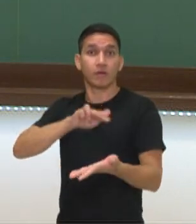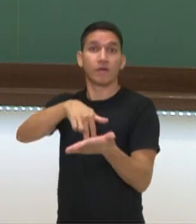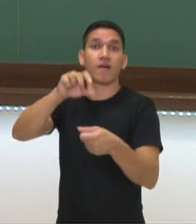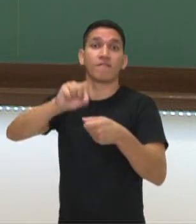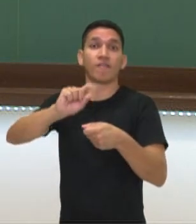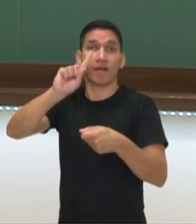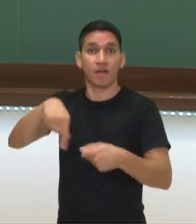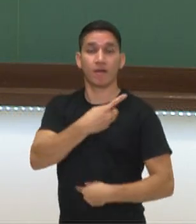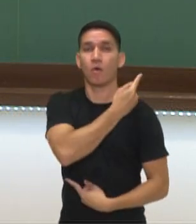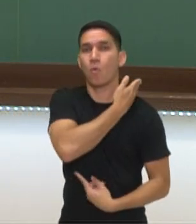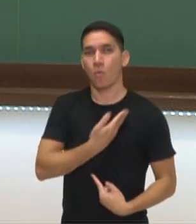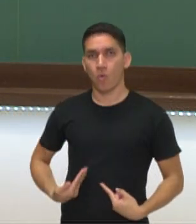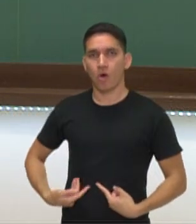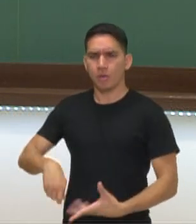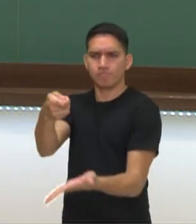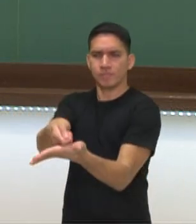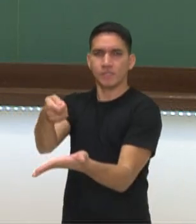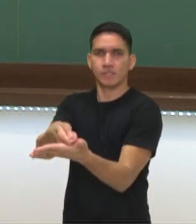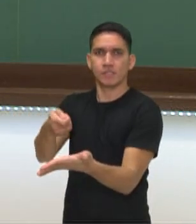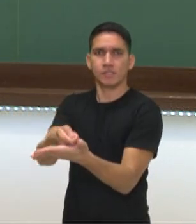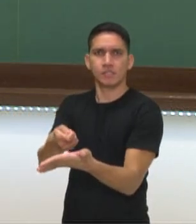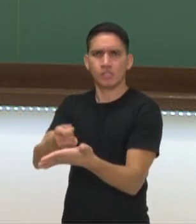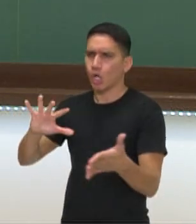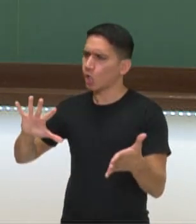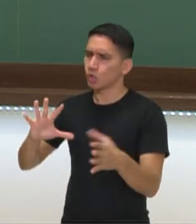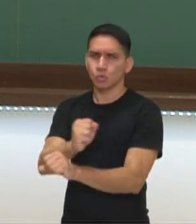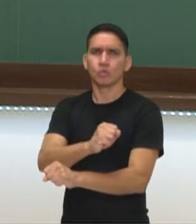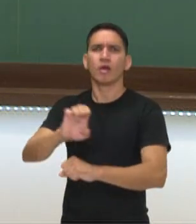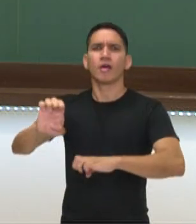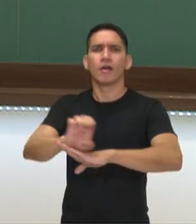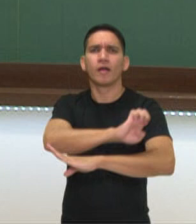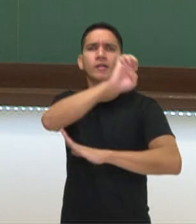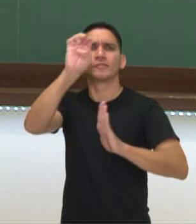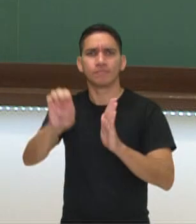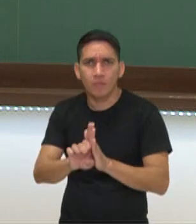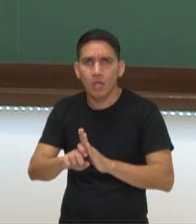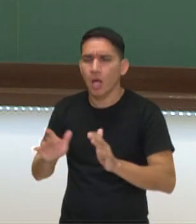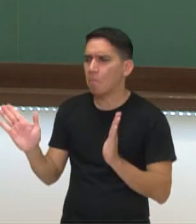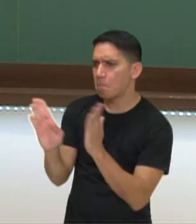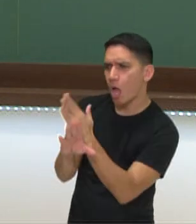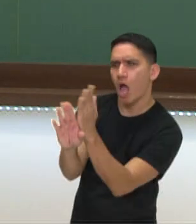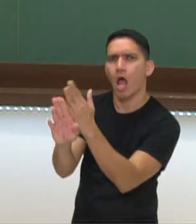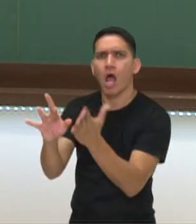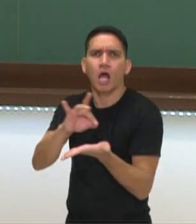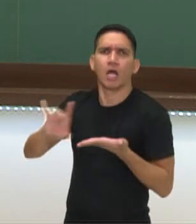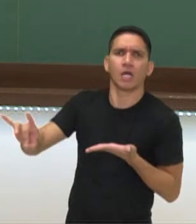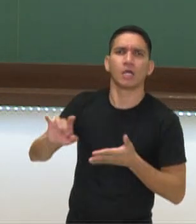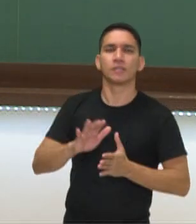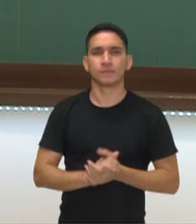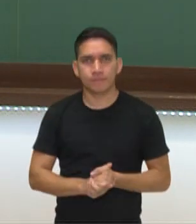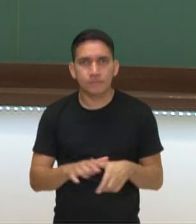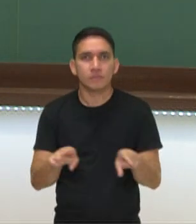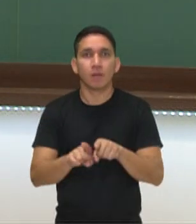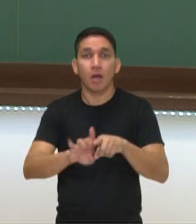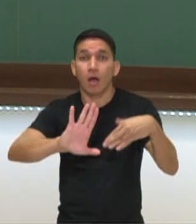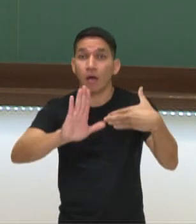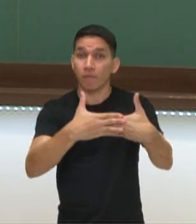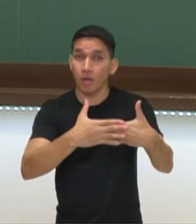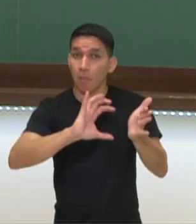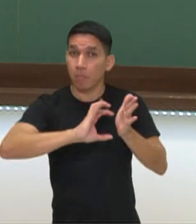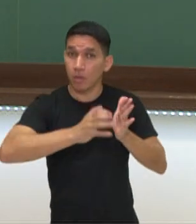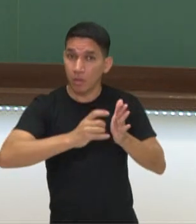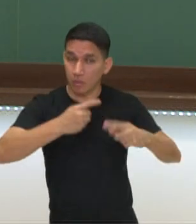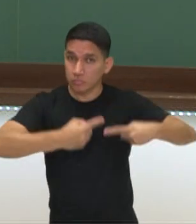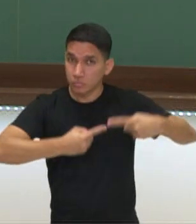governo ditatorial extremo, um governo totalitário, com perseguições aos inimigos, com fechamento de